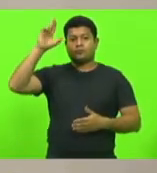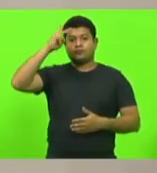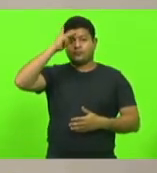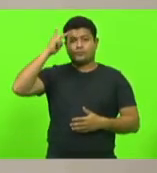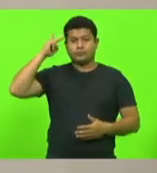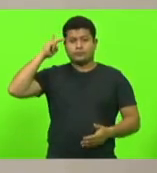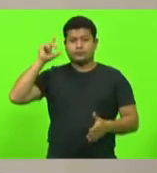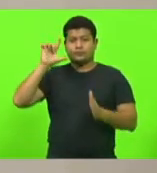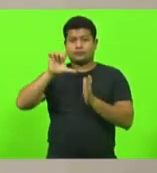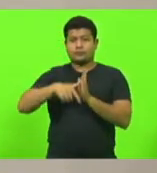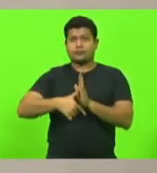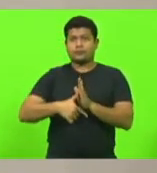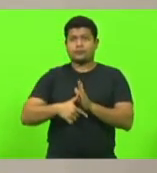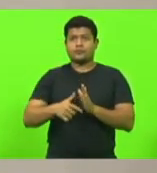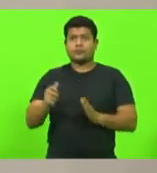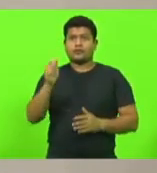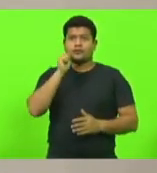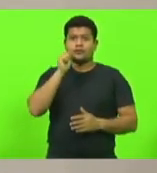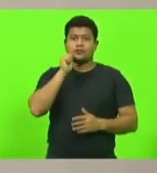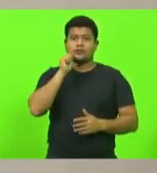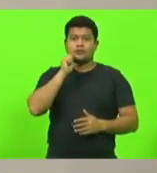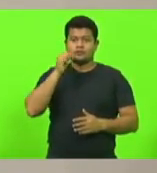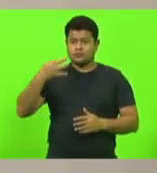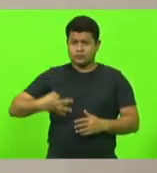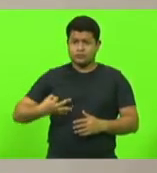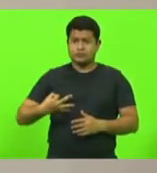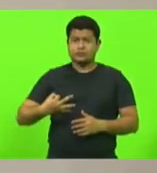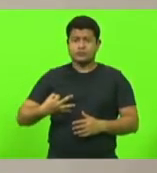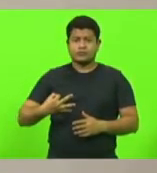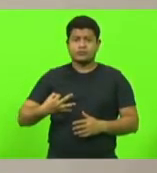na sequência. Deputada Ana Campagnolo, isso?